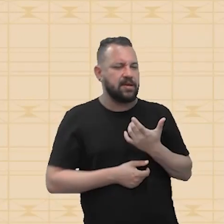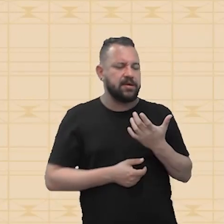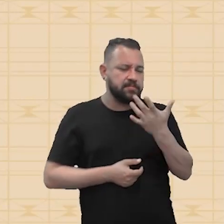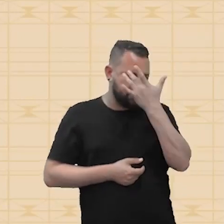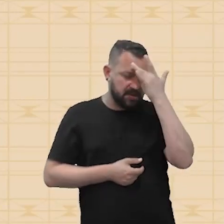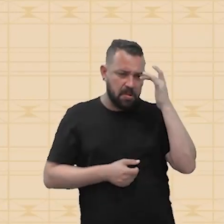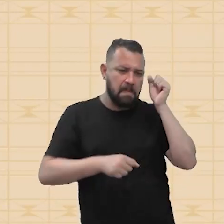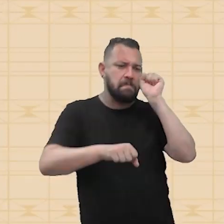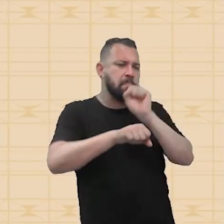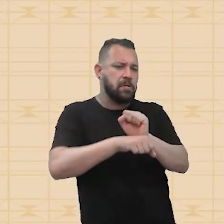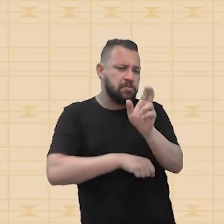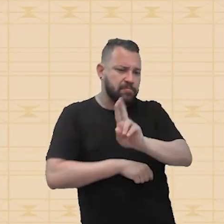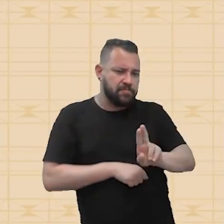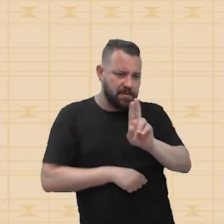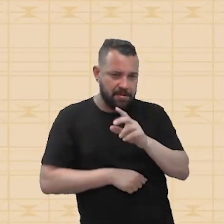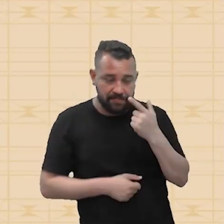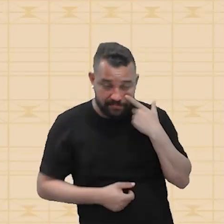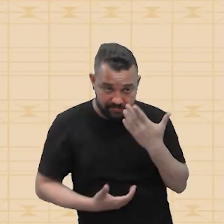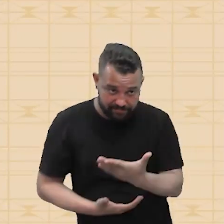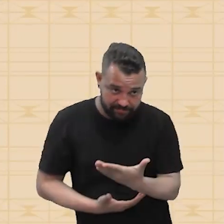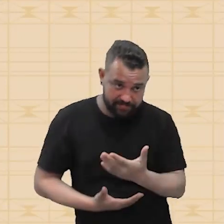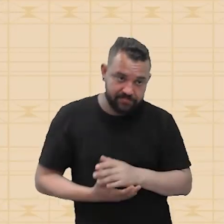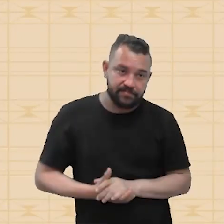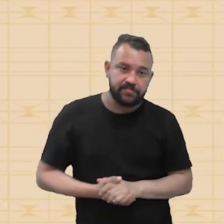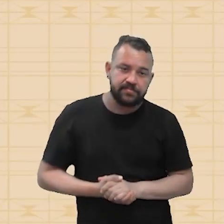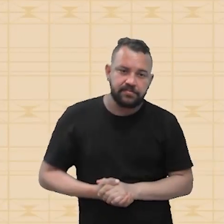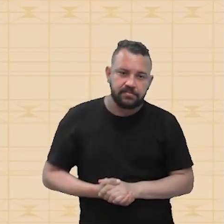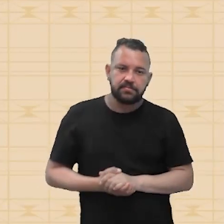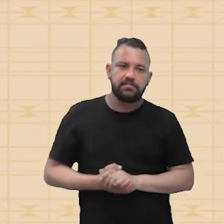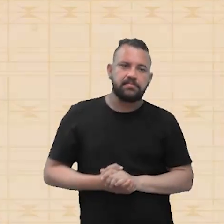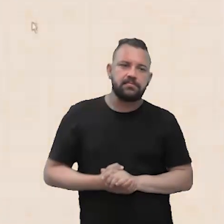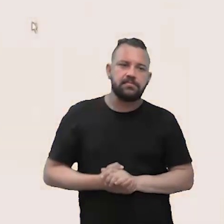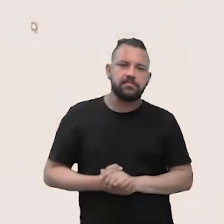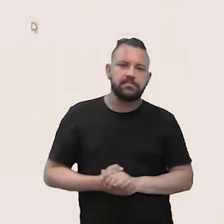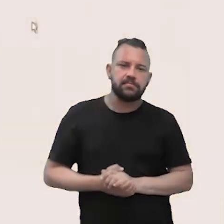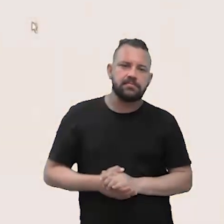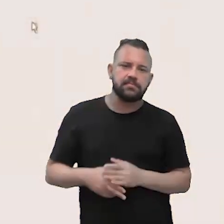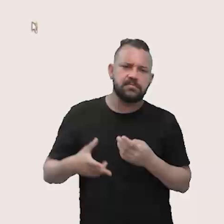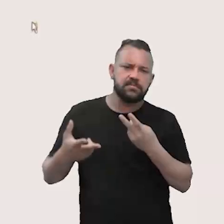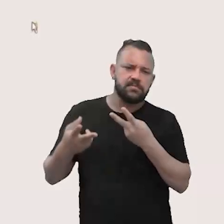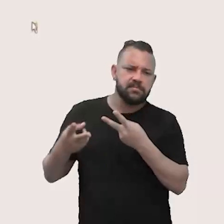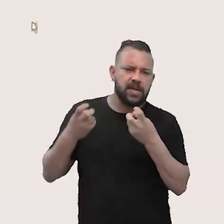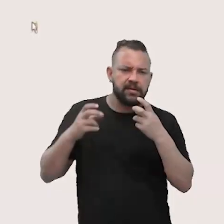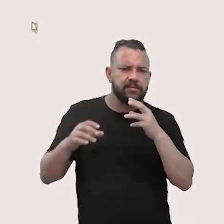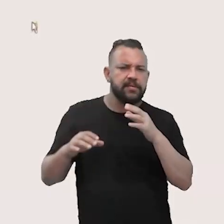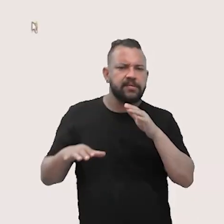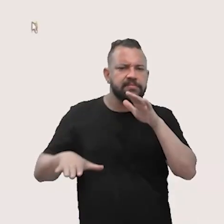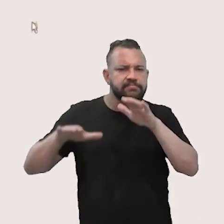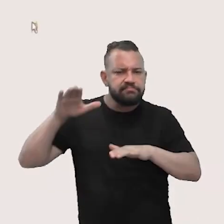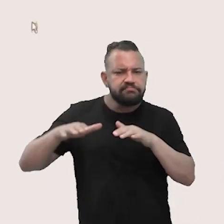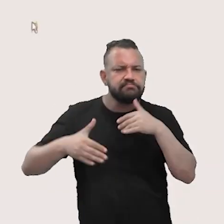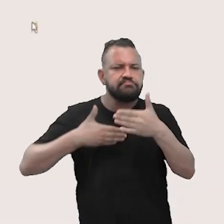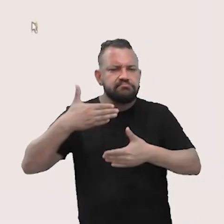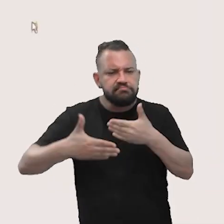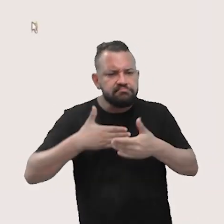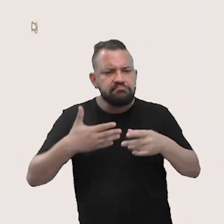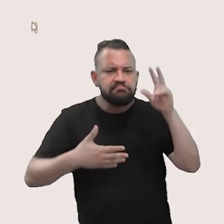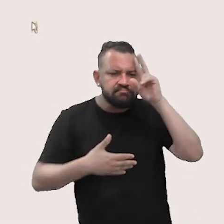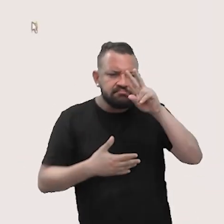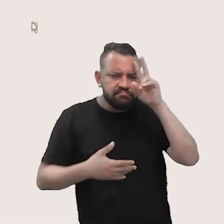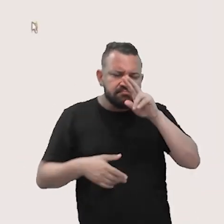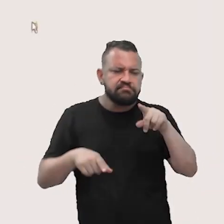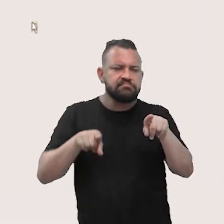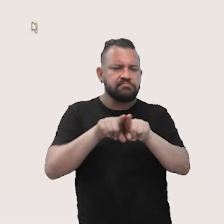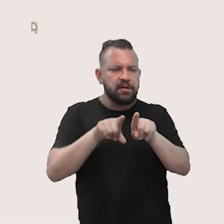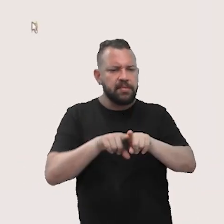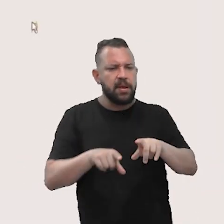desuso. Dá uma olhada lá. Eu coloquei aqui. Ela ocorre com o desenvolvimento da história, tal como o